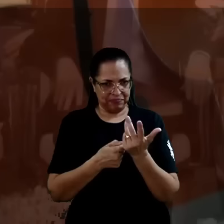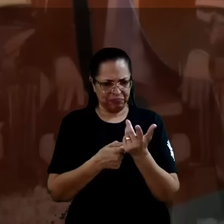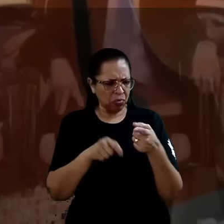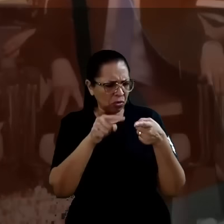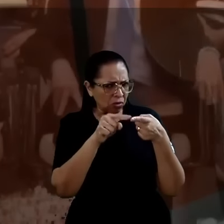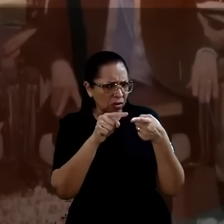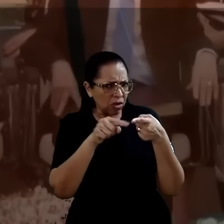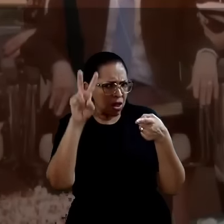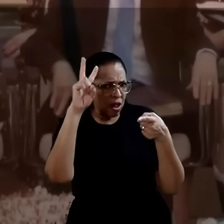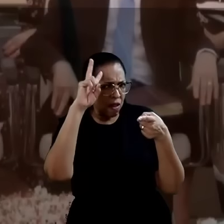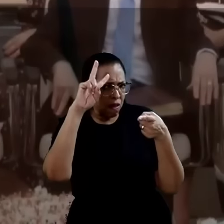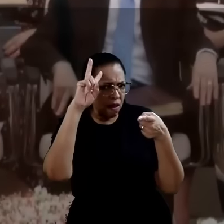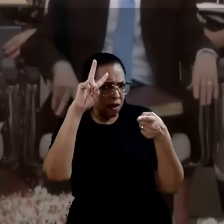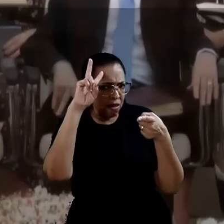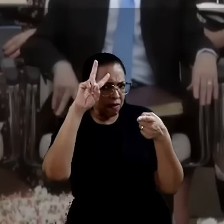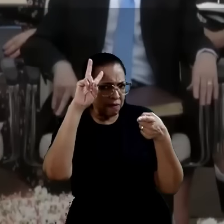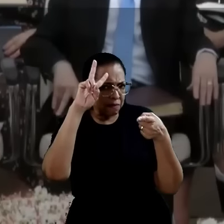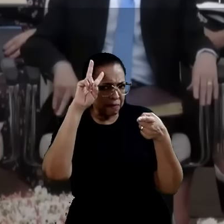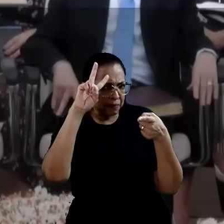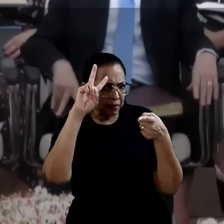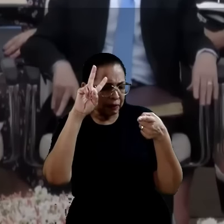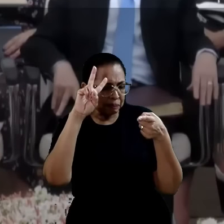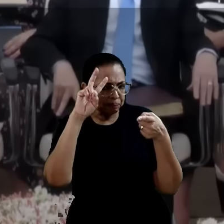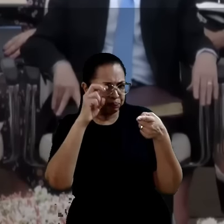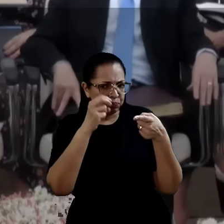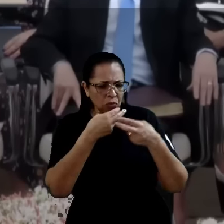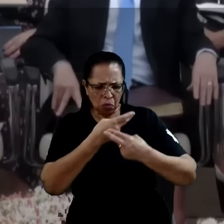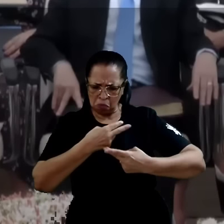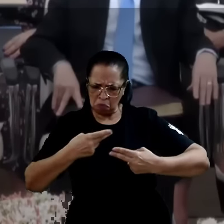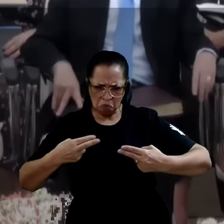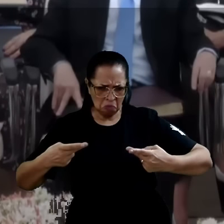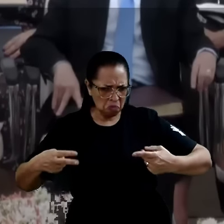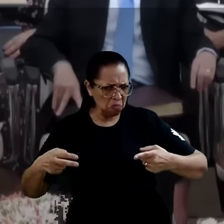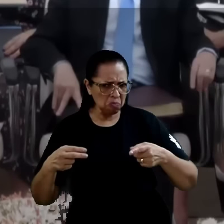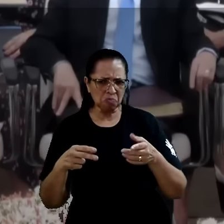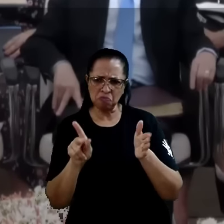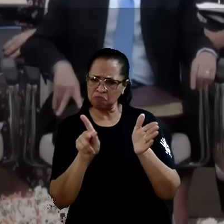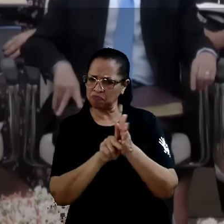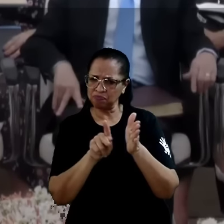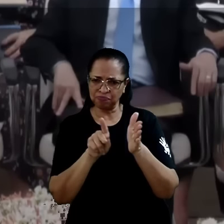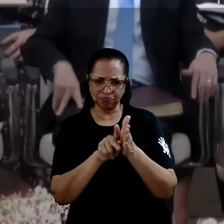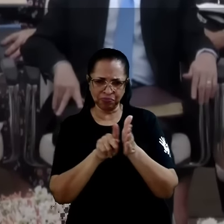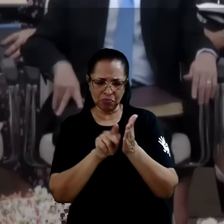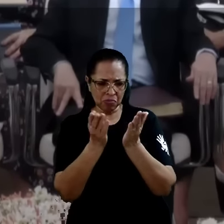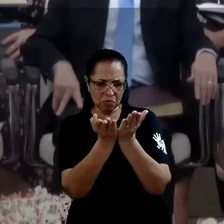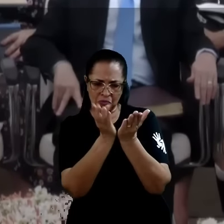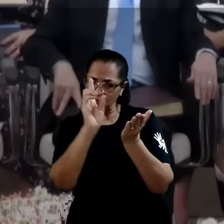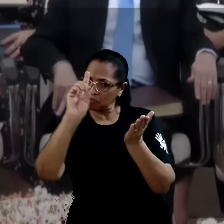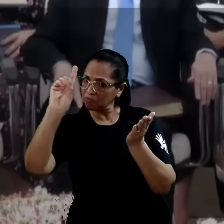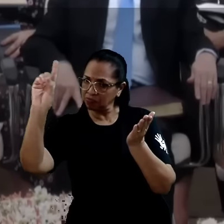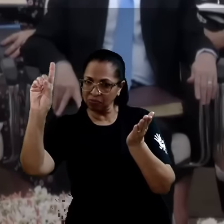levar aquela lembrança eu lembro da minha mãe cantando orando lendo a bíblia de